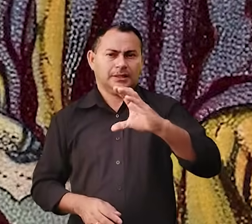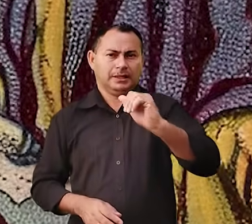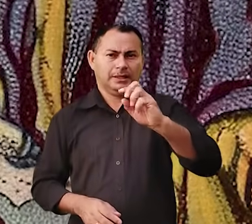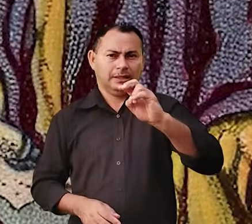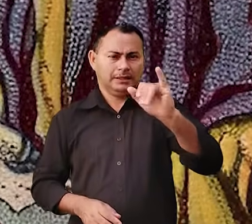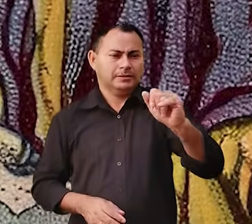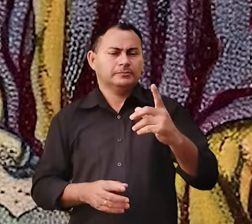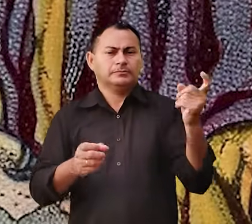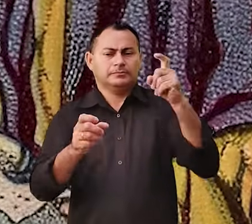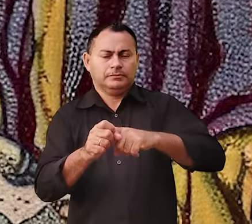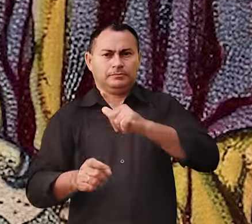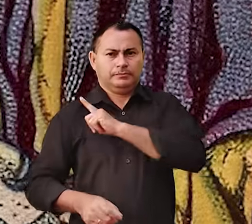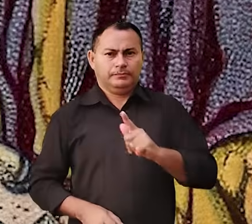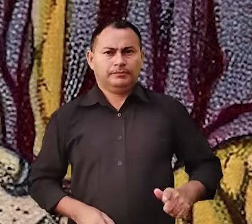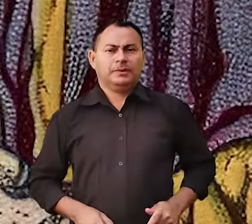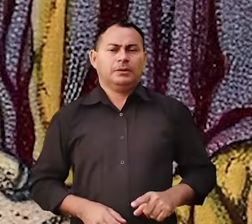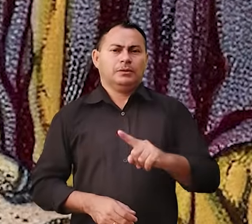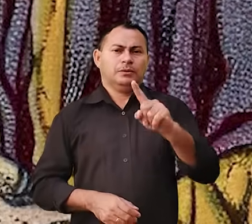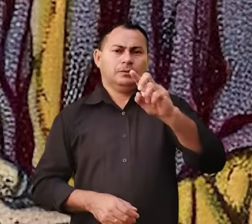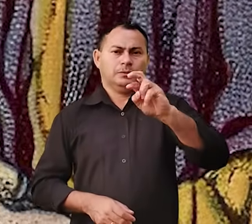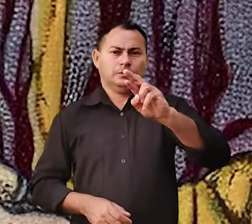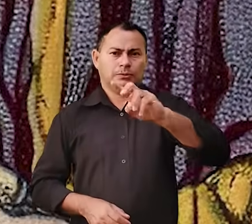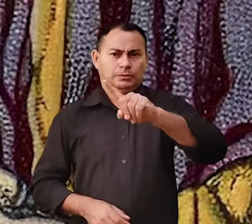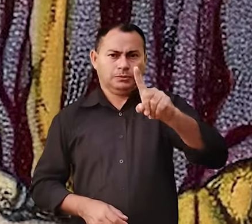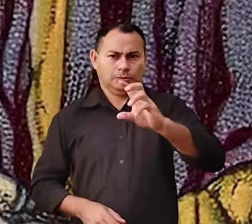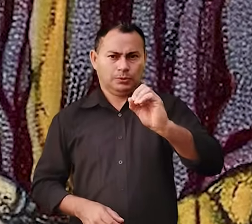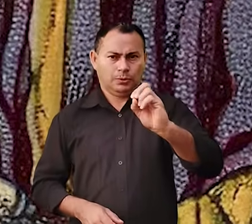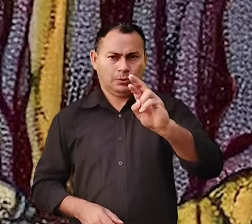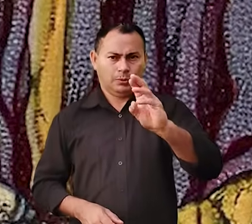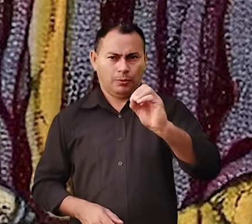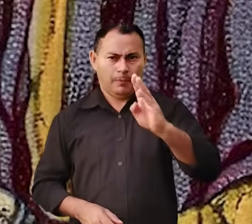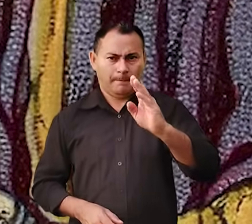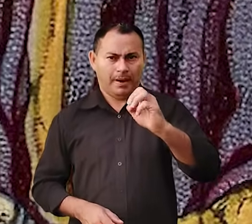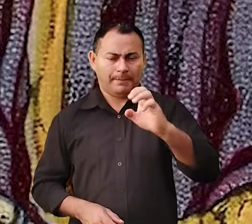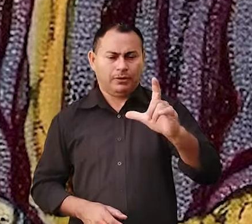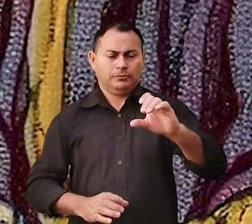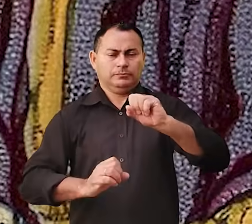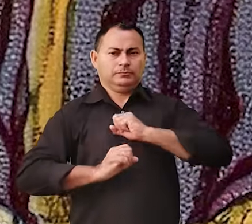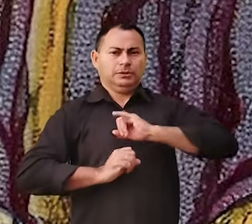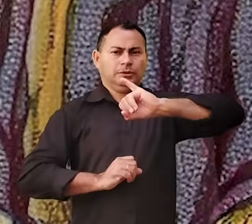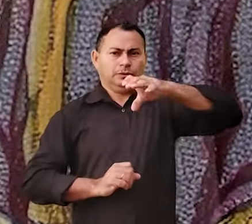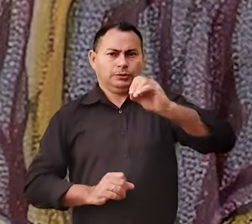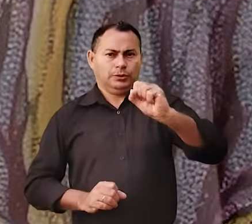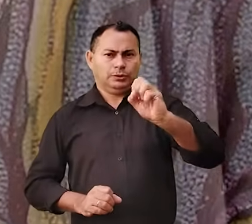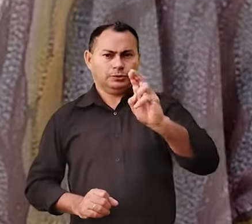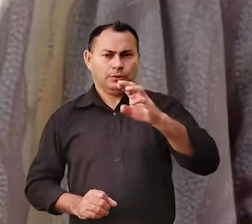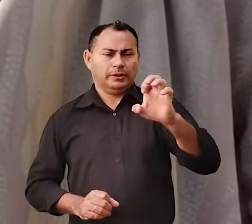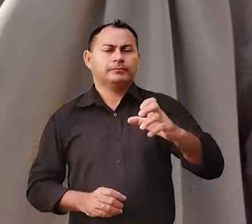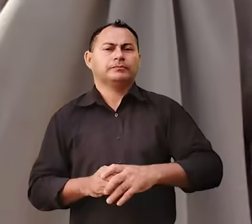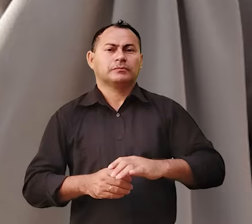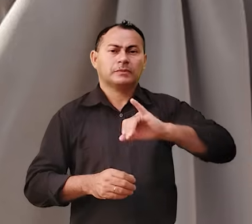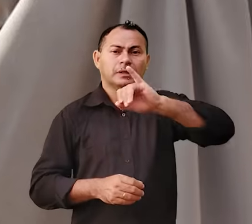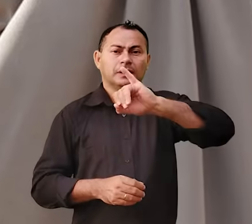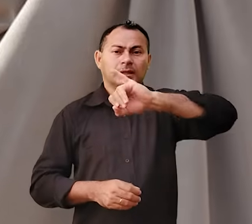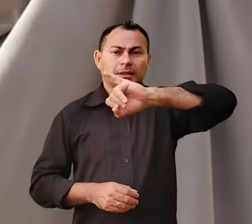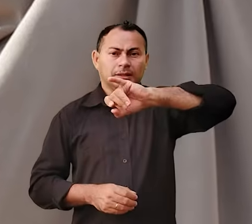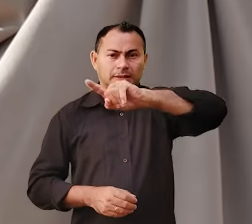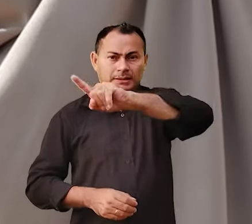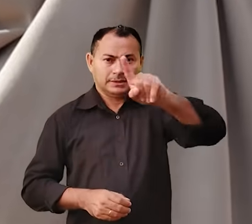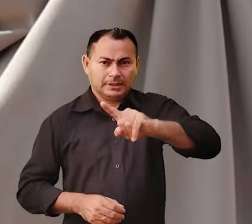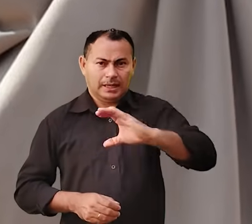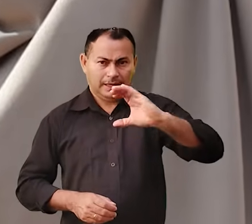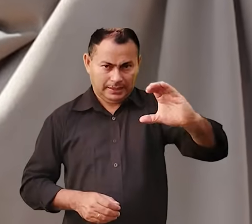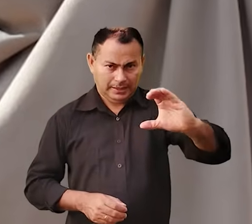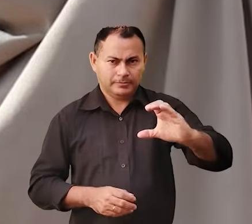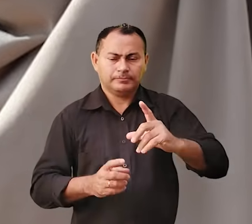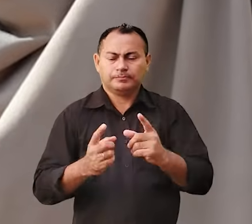o primeiro retorno sob o governo de Zorobabel e do sacerdócio de Josué. Ageu e Zacarias tinham o